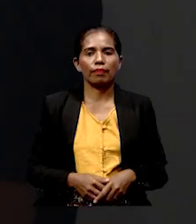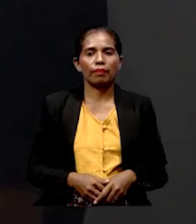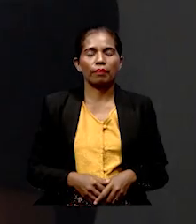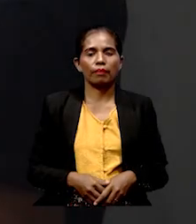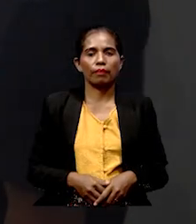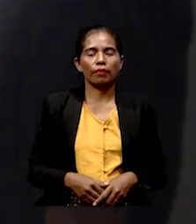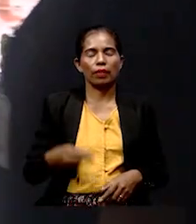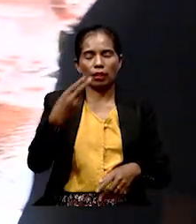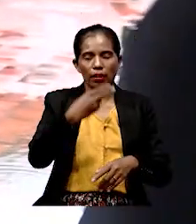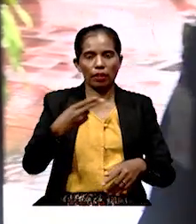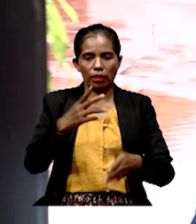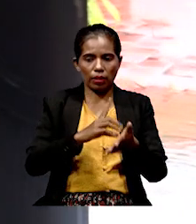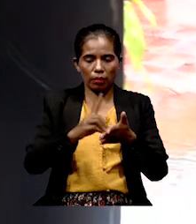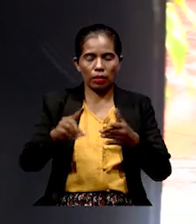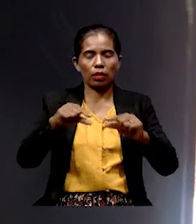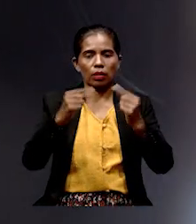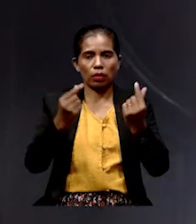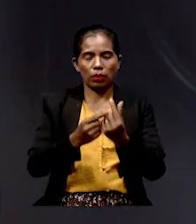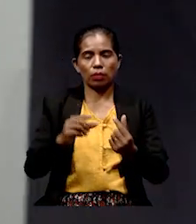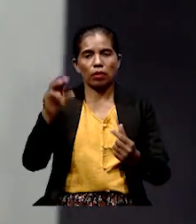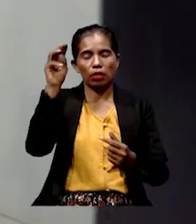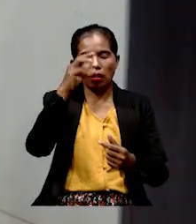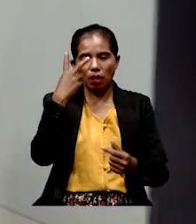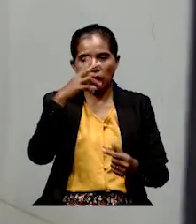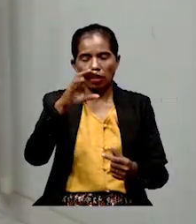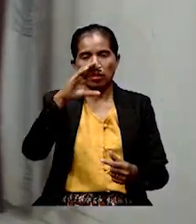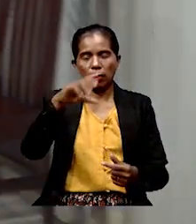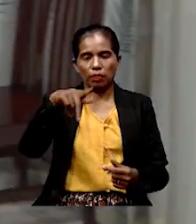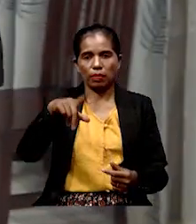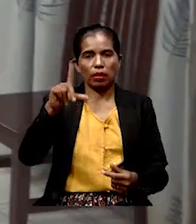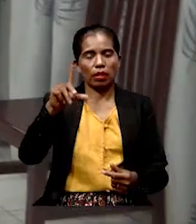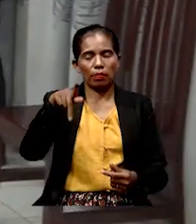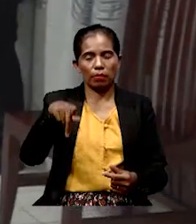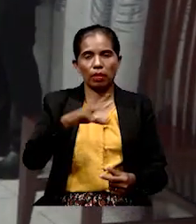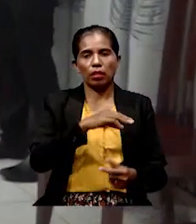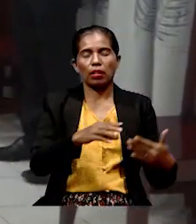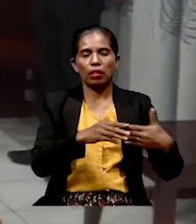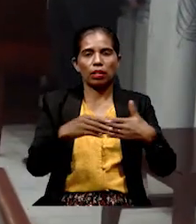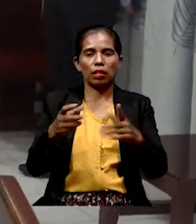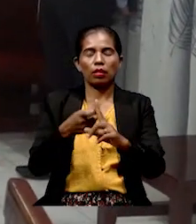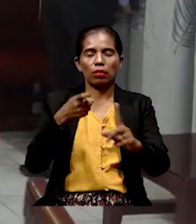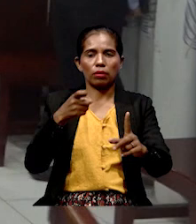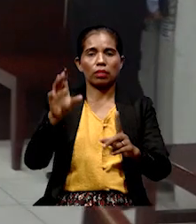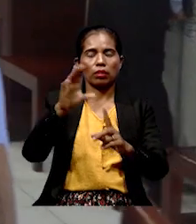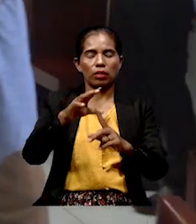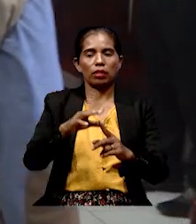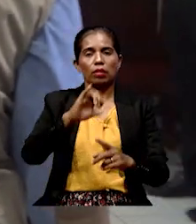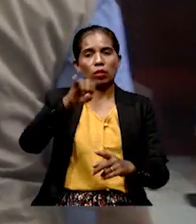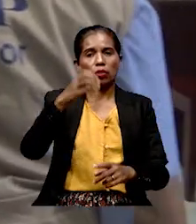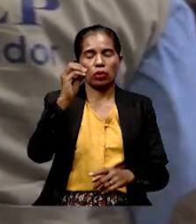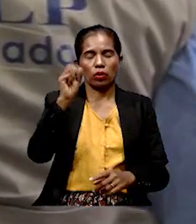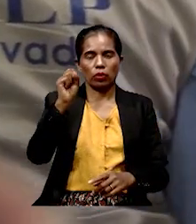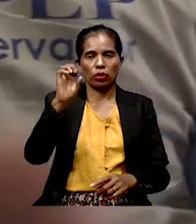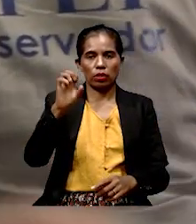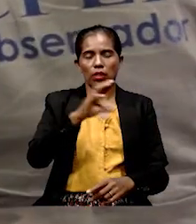E a quinta semana, né, equipa Missão Observação Eleitoral, Rússia CPLP, neve lidera Rússia CF Missão, José Guerreiro Alves